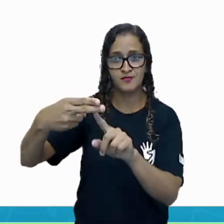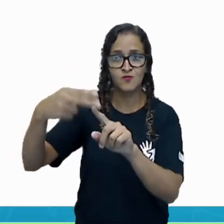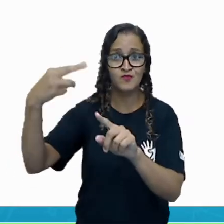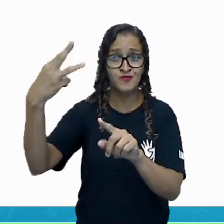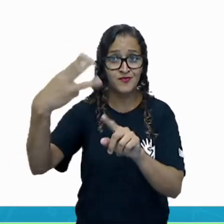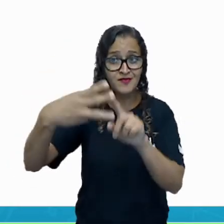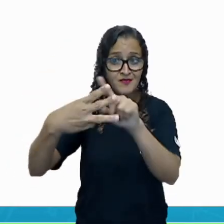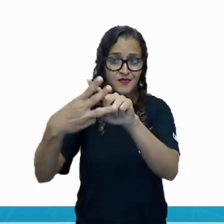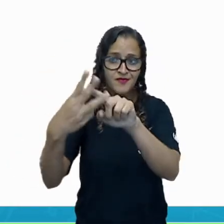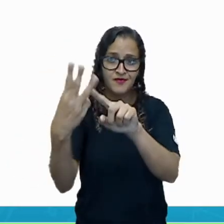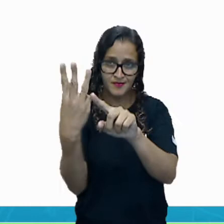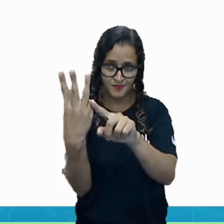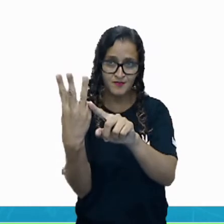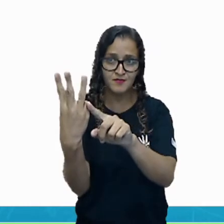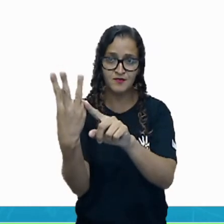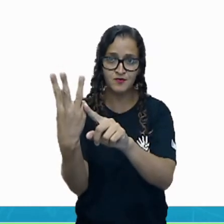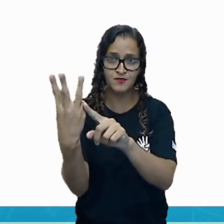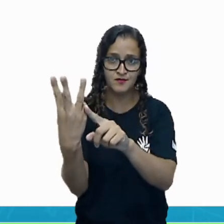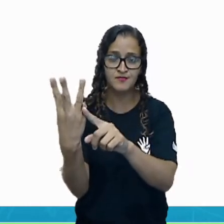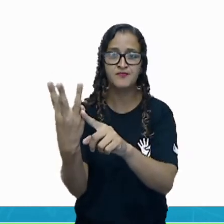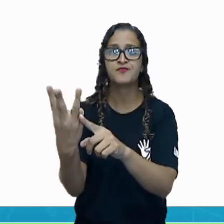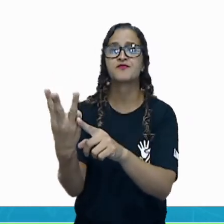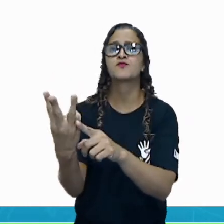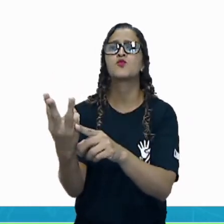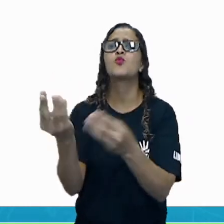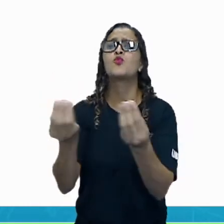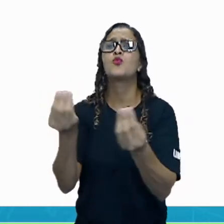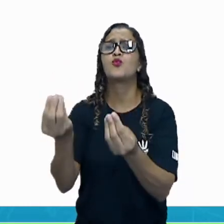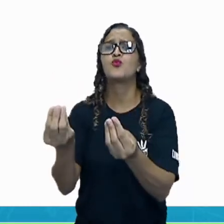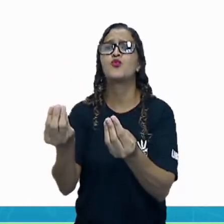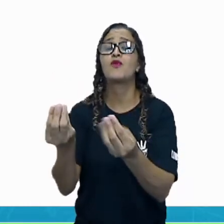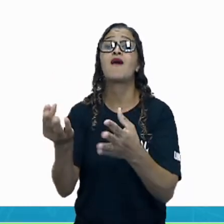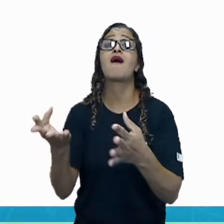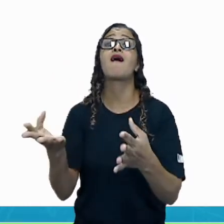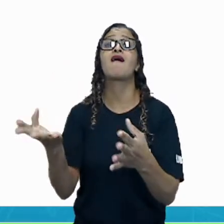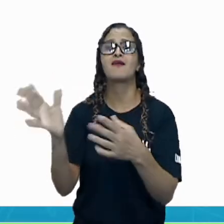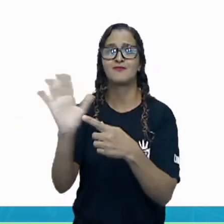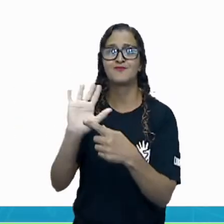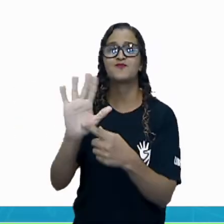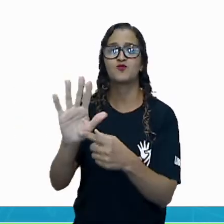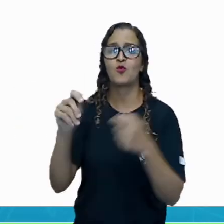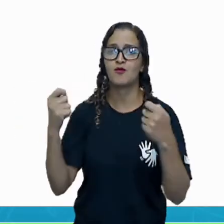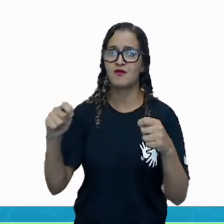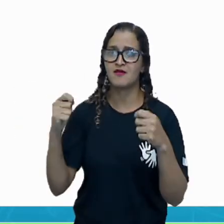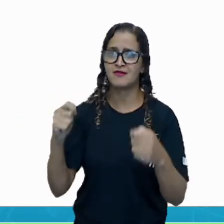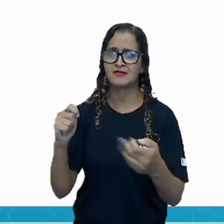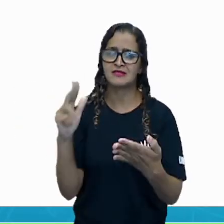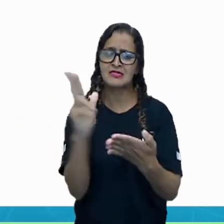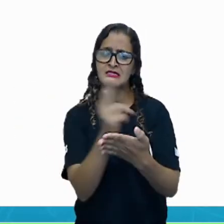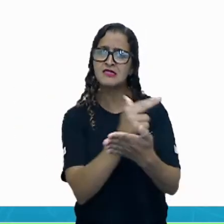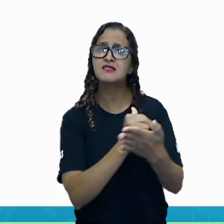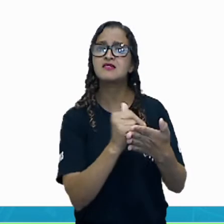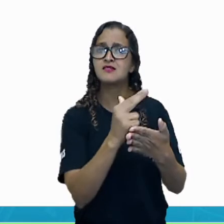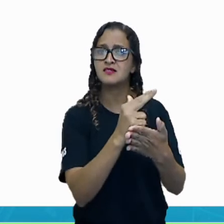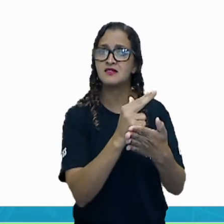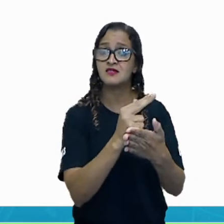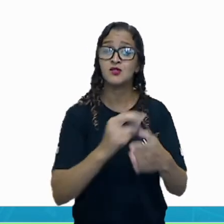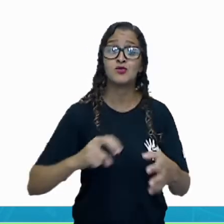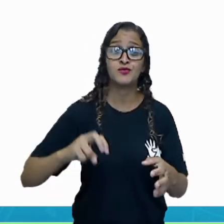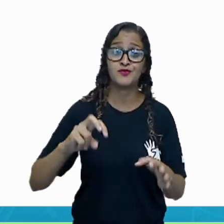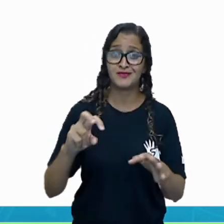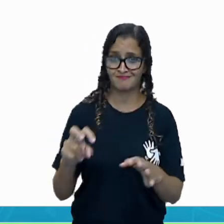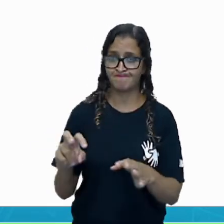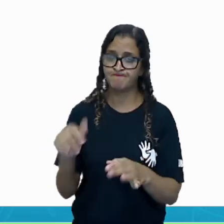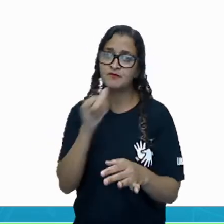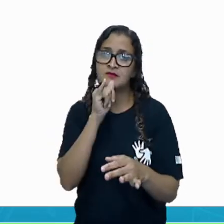ter certeza? Representando, né? Olha, aqui eu trouxe o desenho. Um carrinho mais